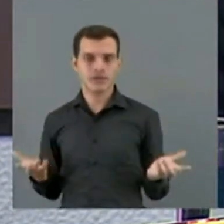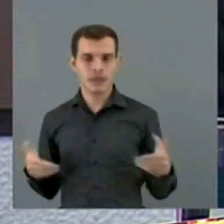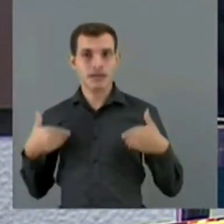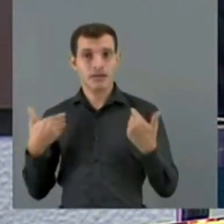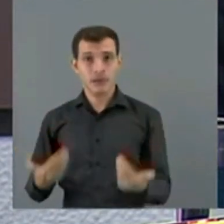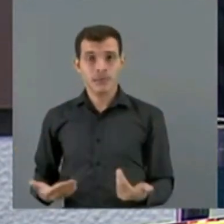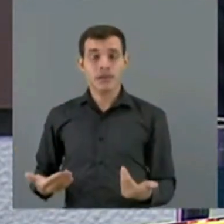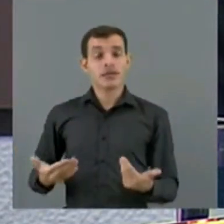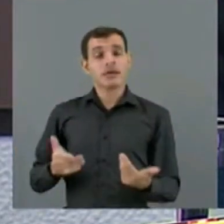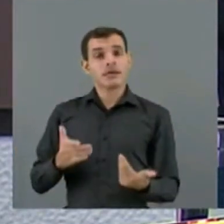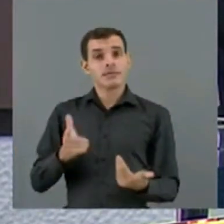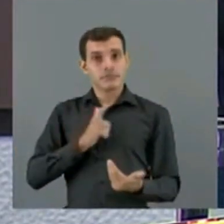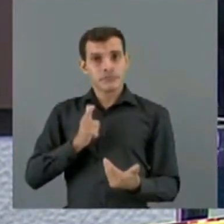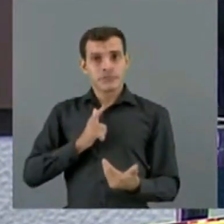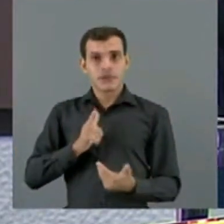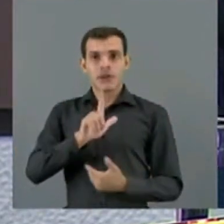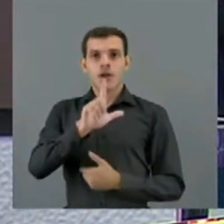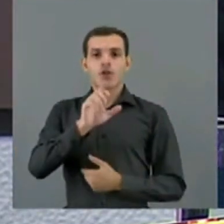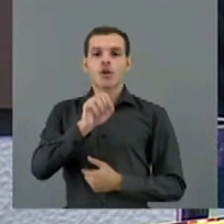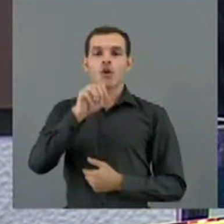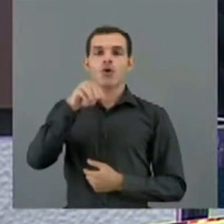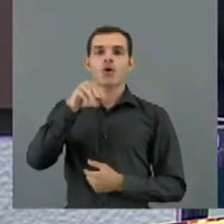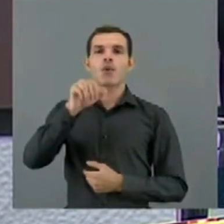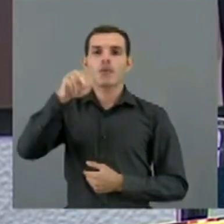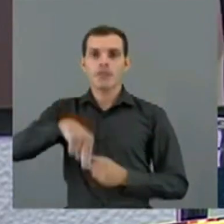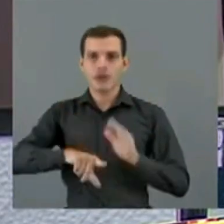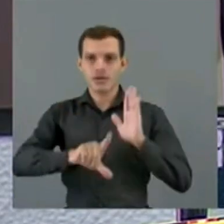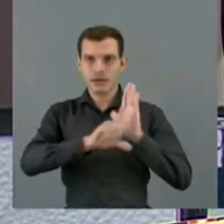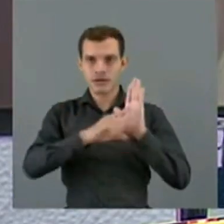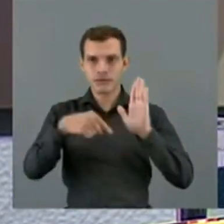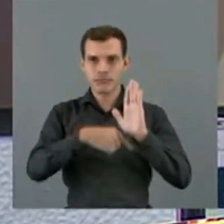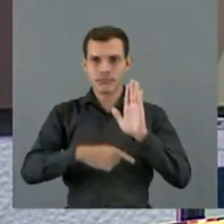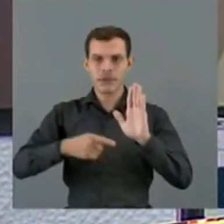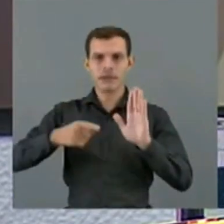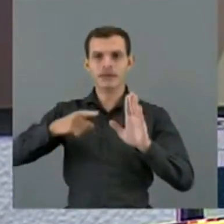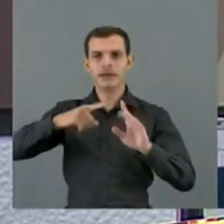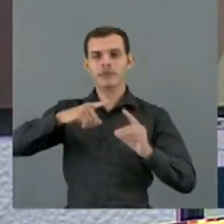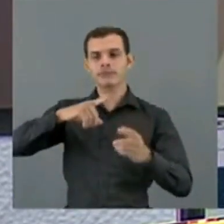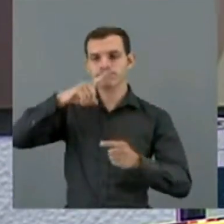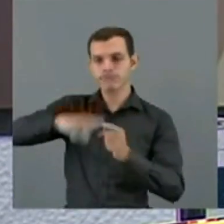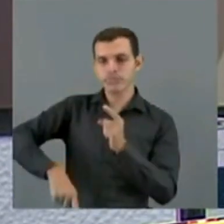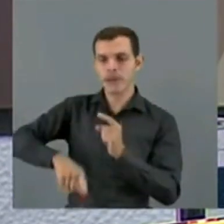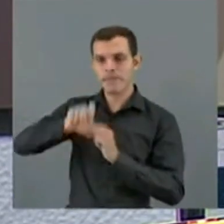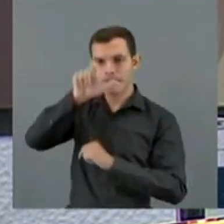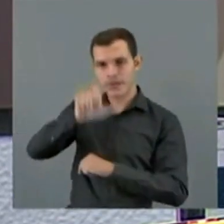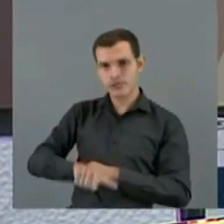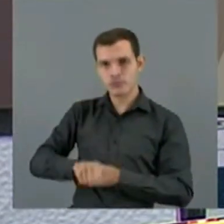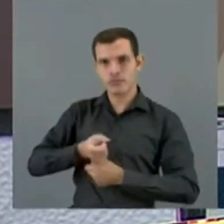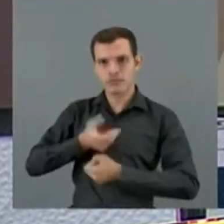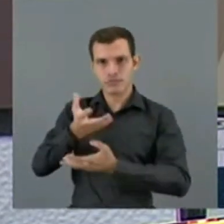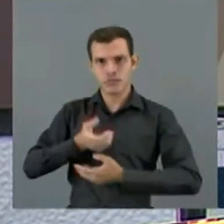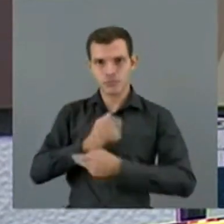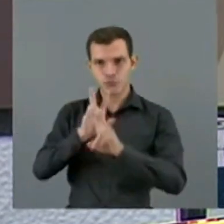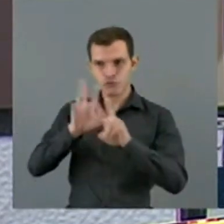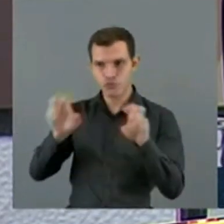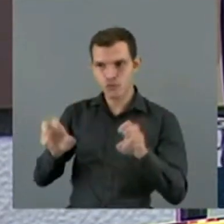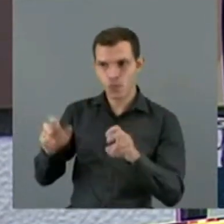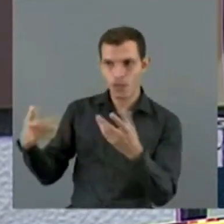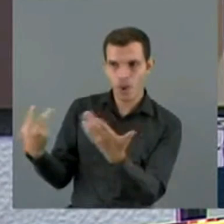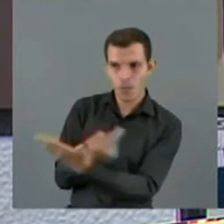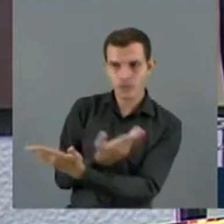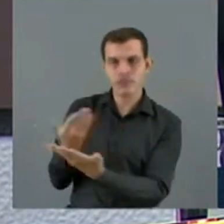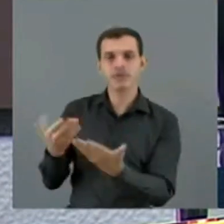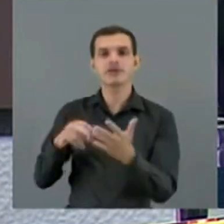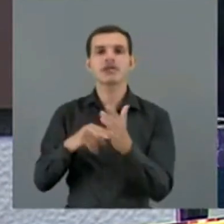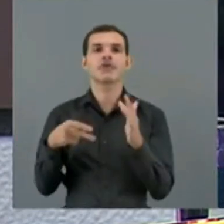LOMAN impede ou determina que o magistrado não pode se manifestar no feito, o que é que ele está